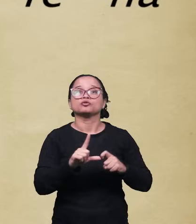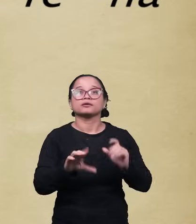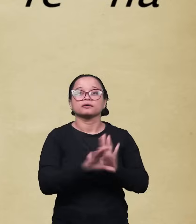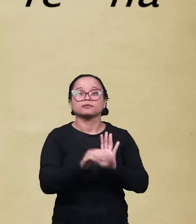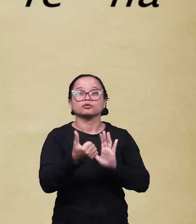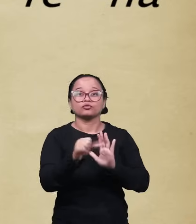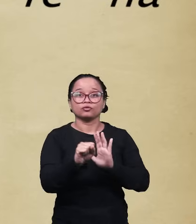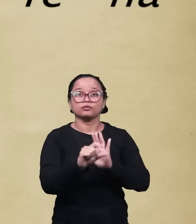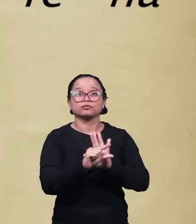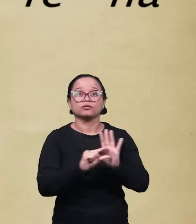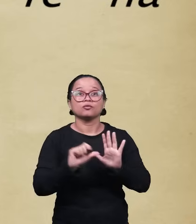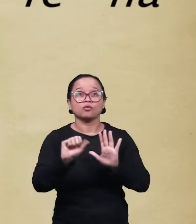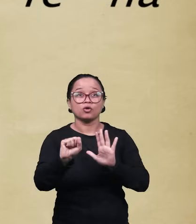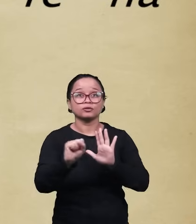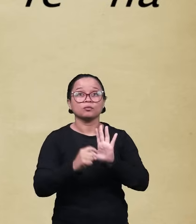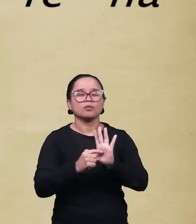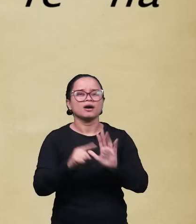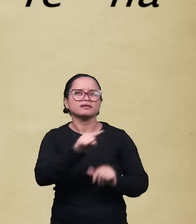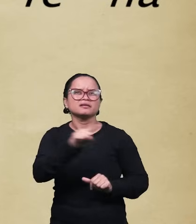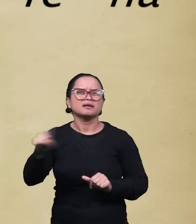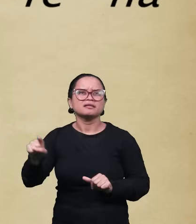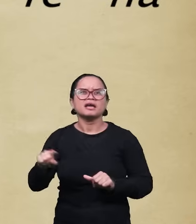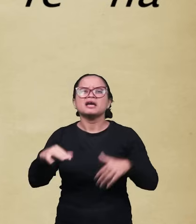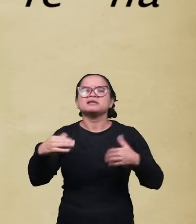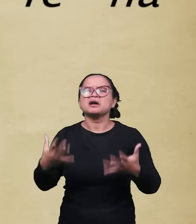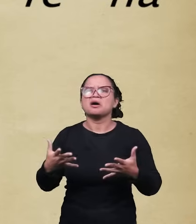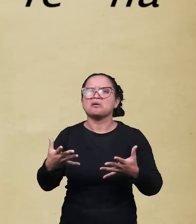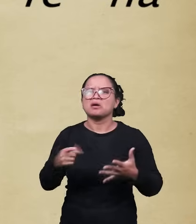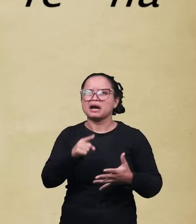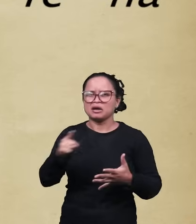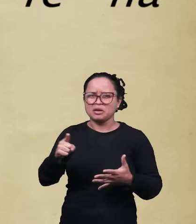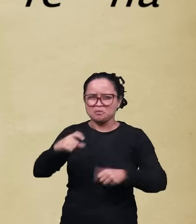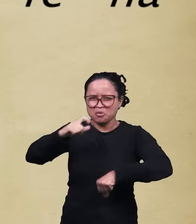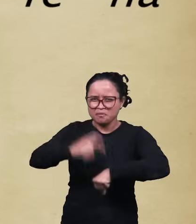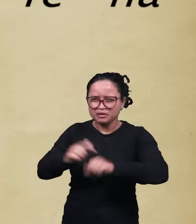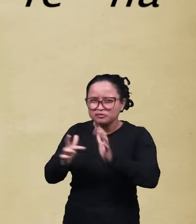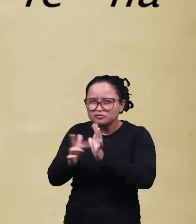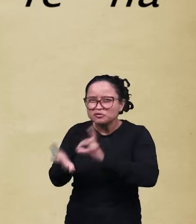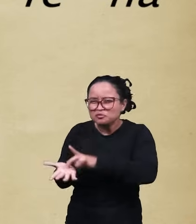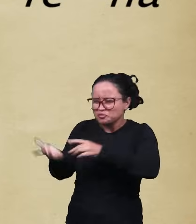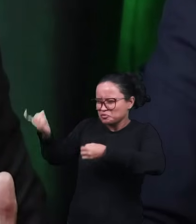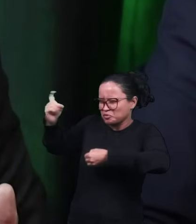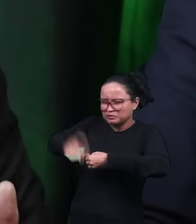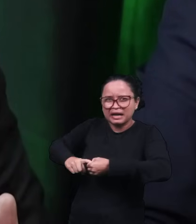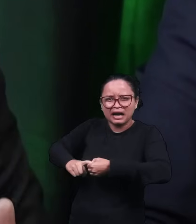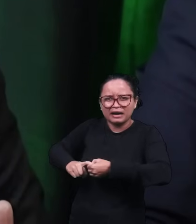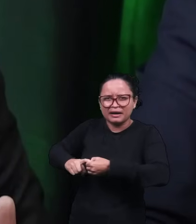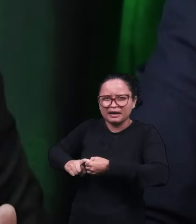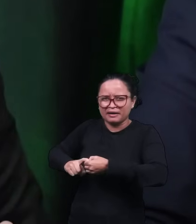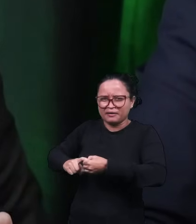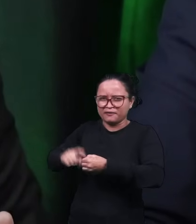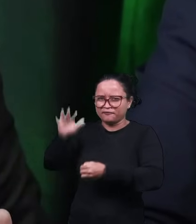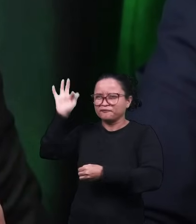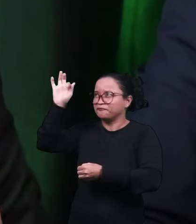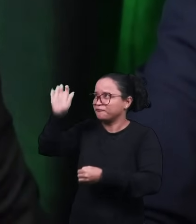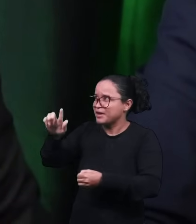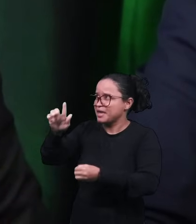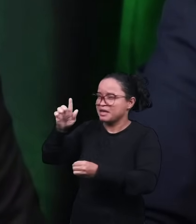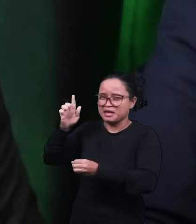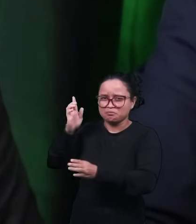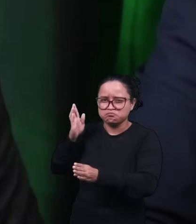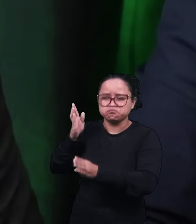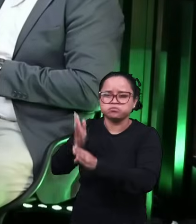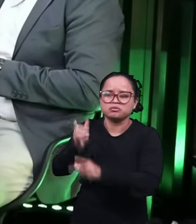achará fé na terra? Quer dizer, dizendo respeito aos nossos dias. Quando Jesus vier, porventura achará fé na terra? Justamente